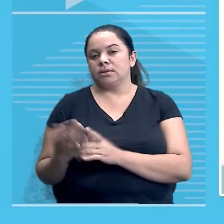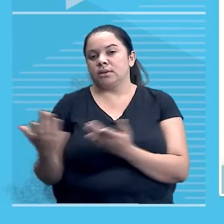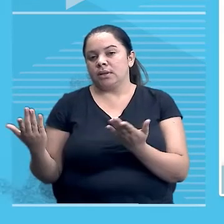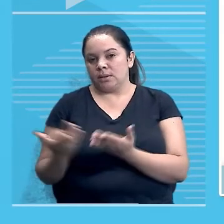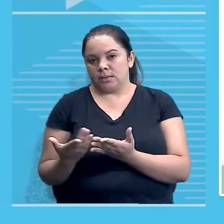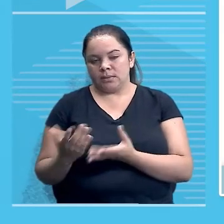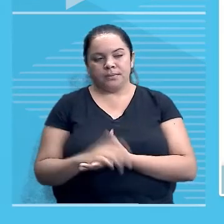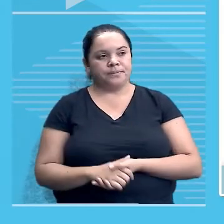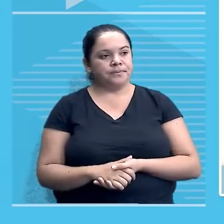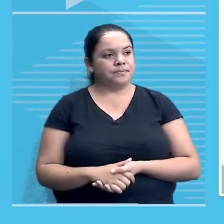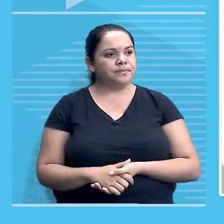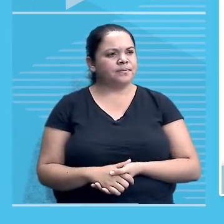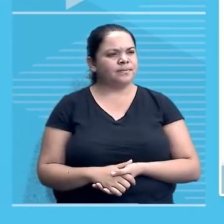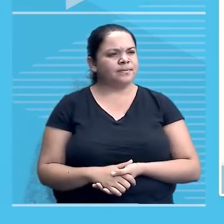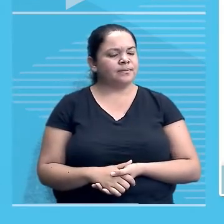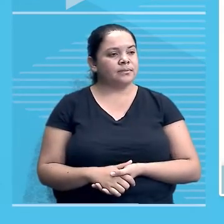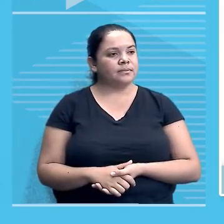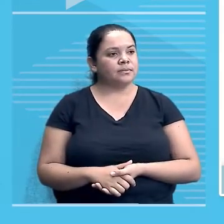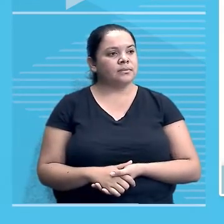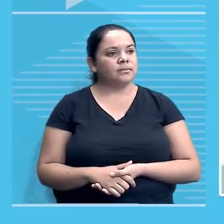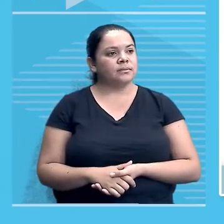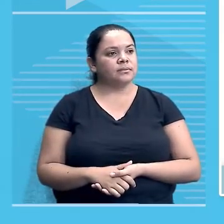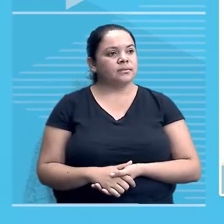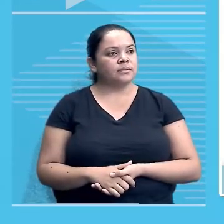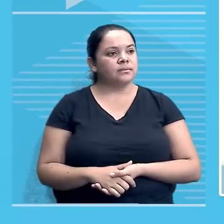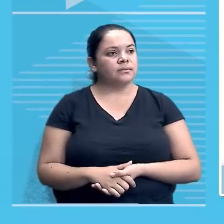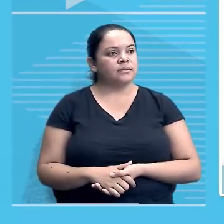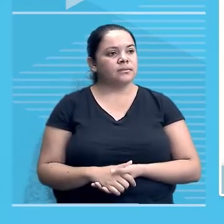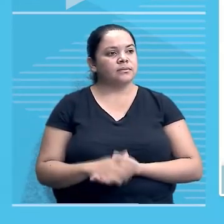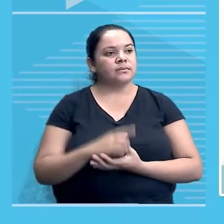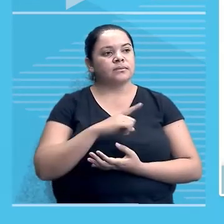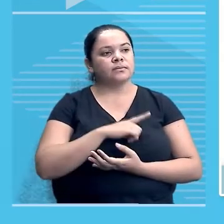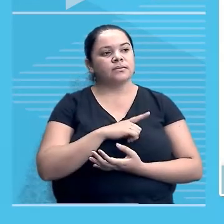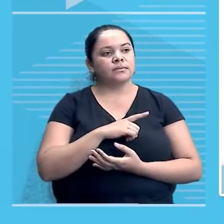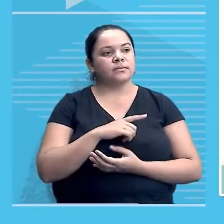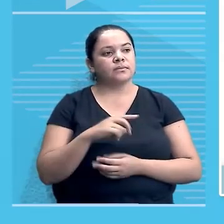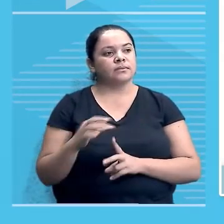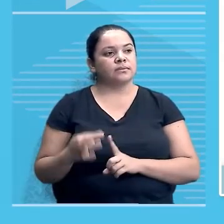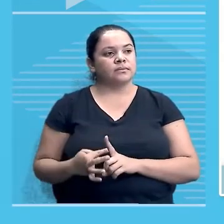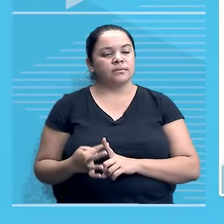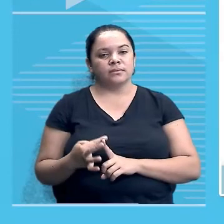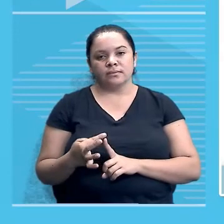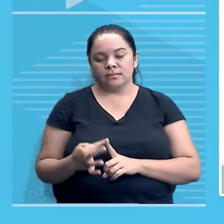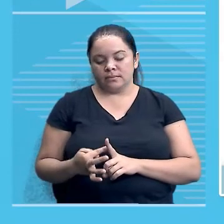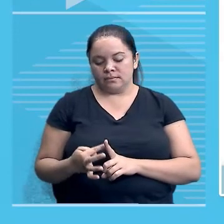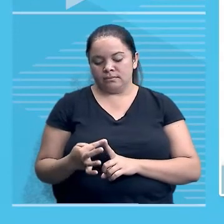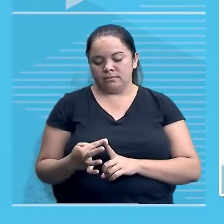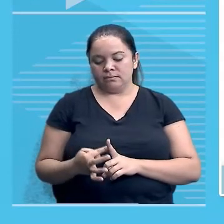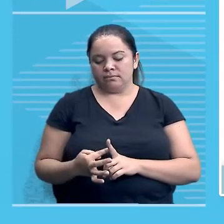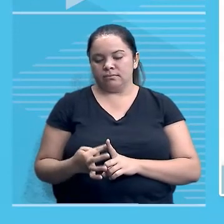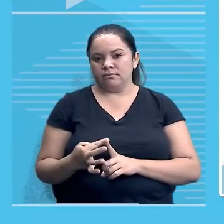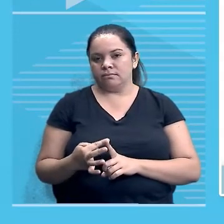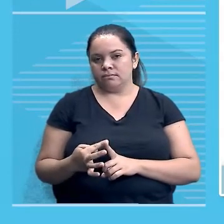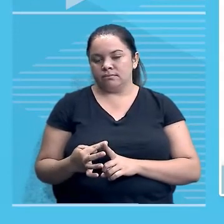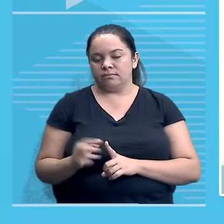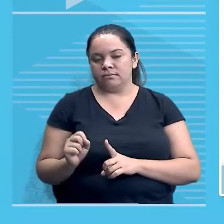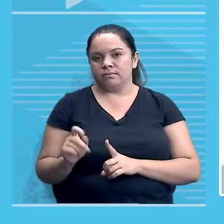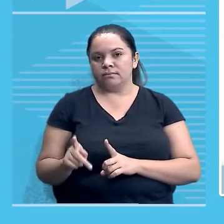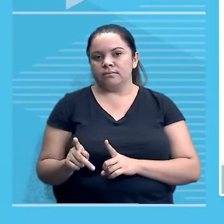Olha só. O que é que eu vou procurar agora? Variação da